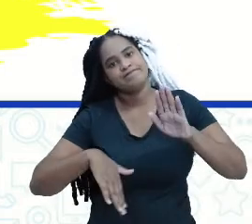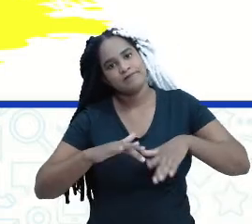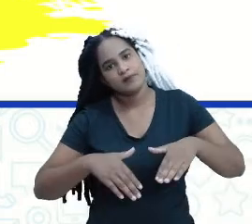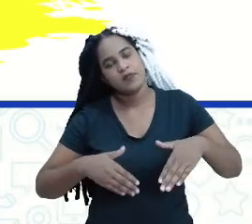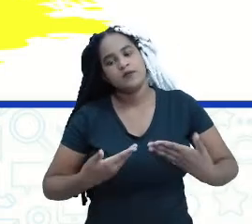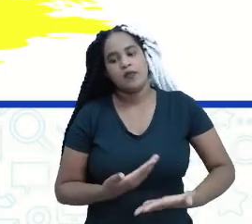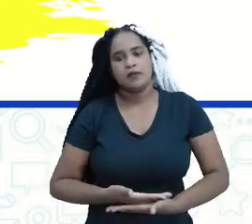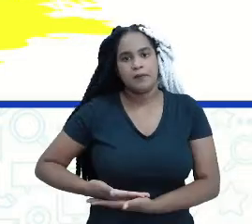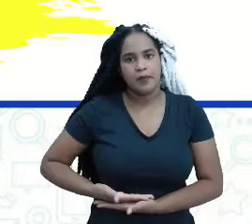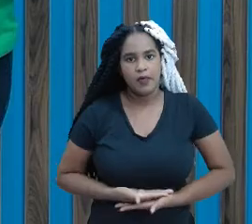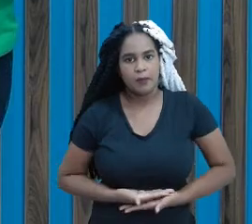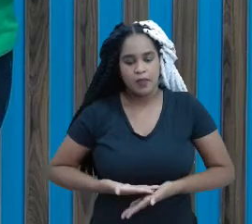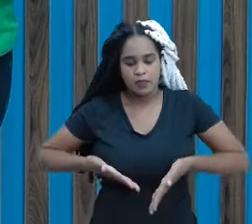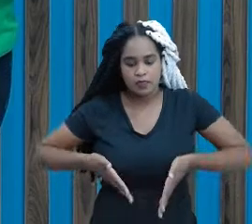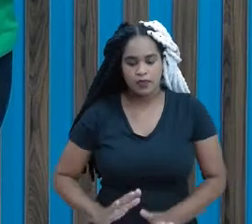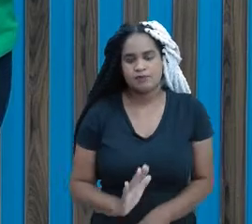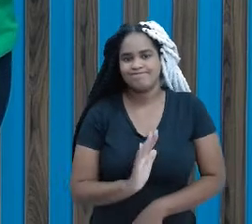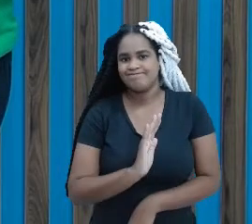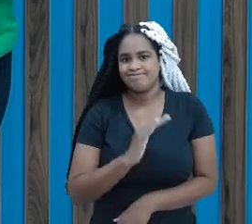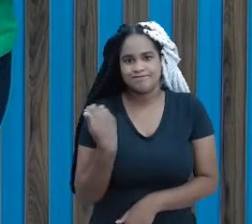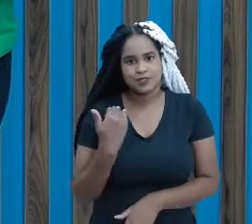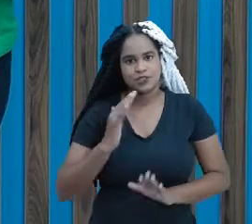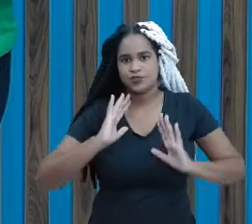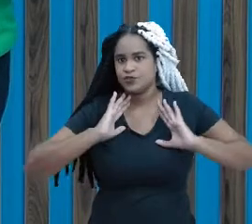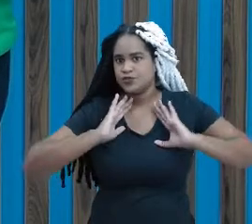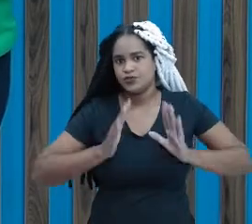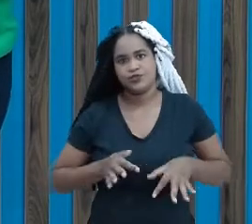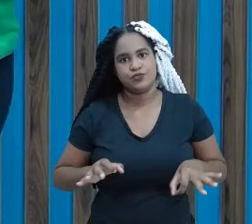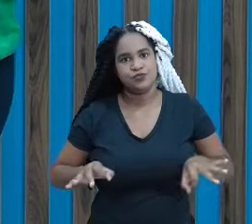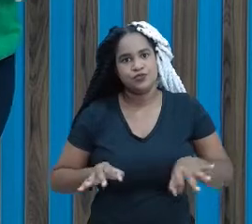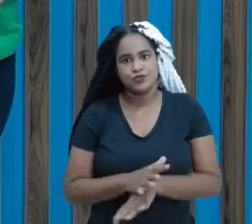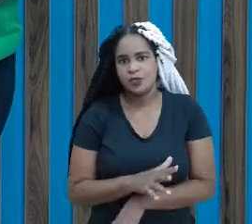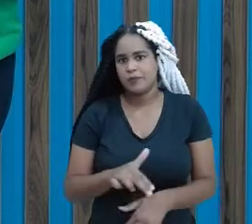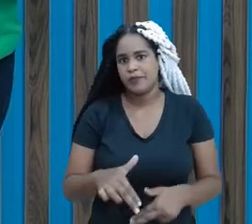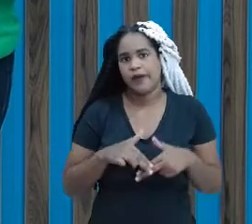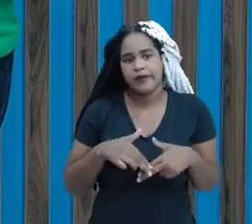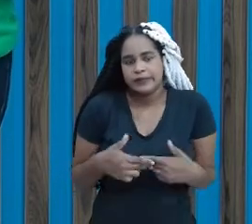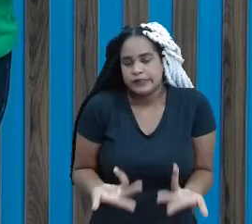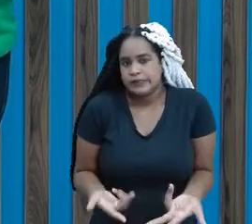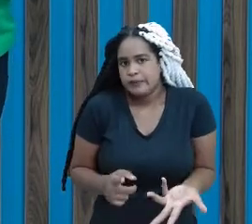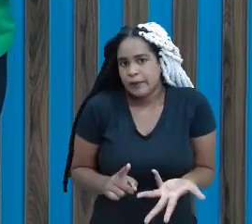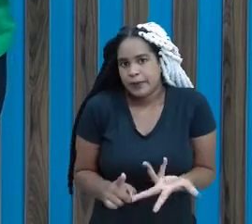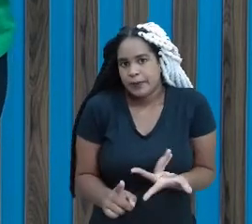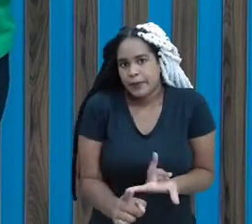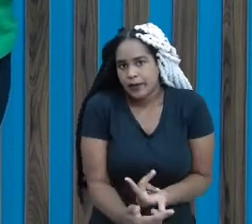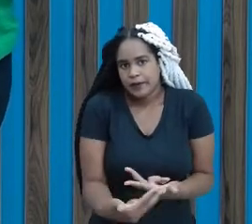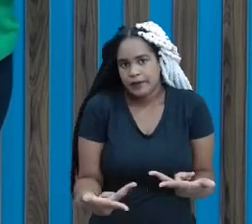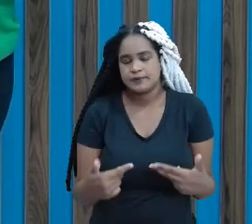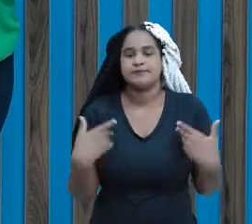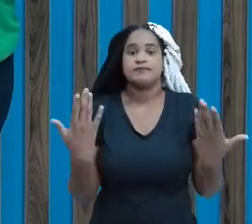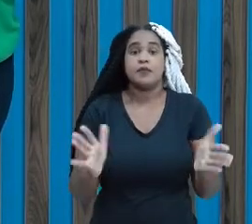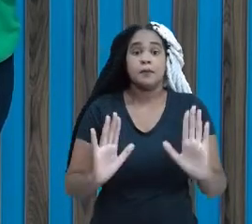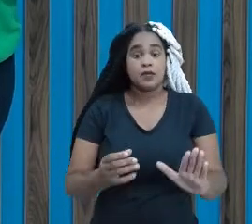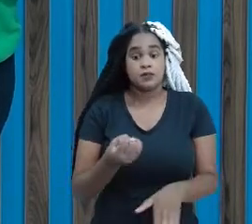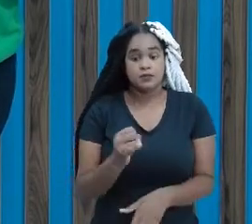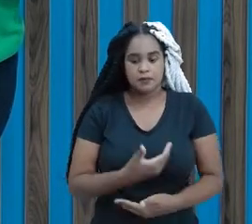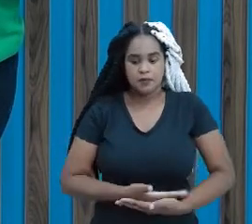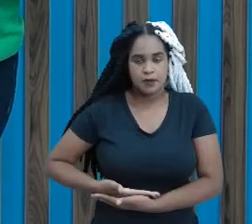os nascimentos, né, os natimortos, né, que nascem já falecidos por algum motivo, mas dos nascidos